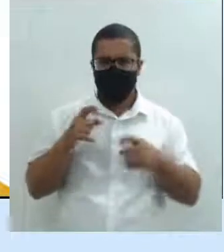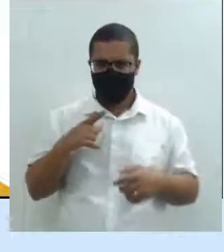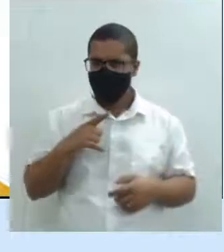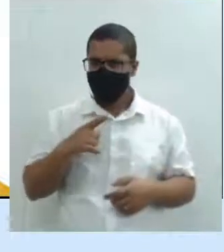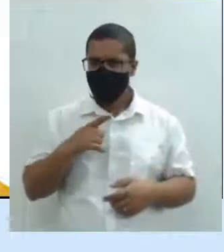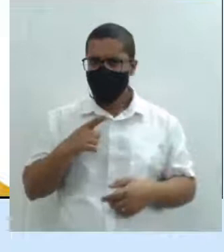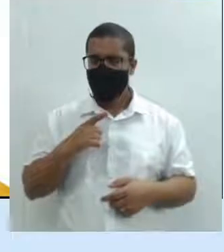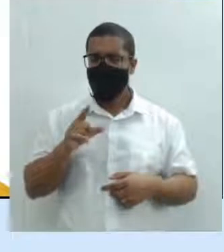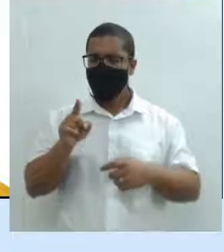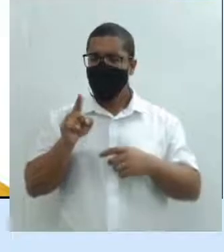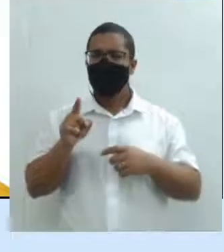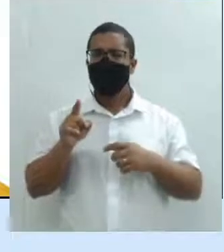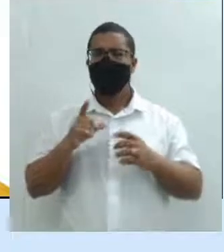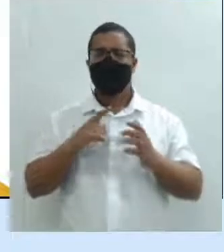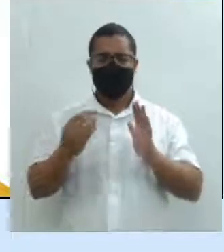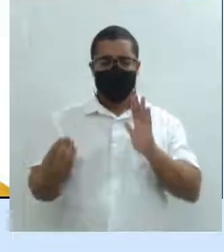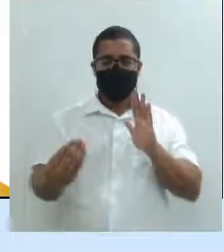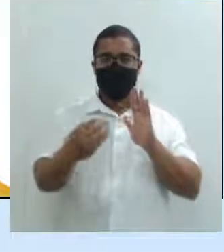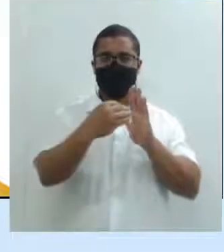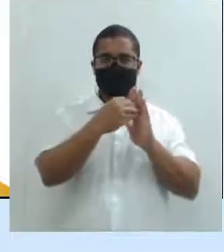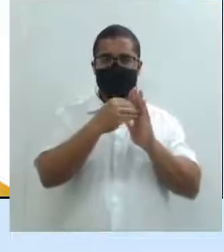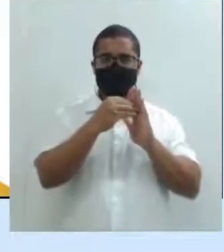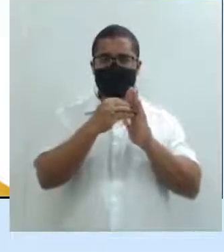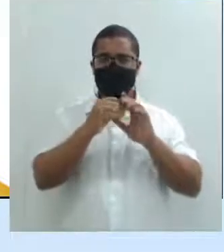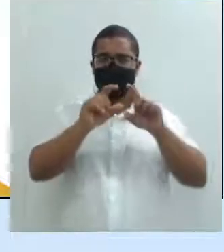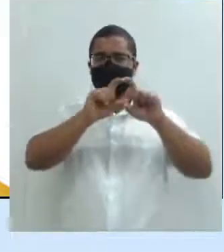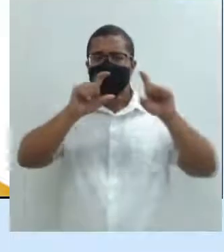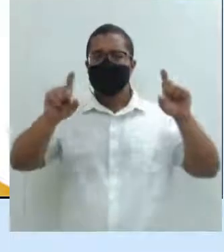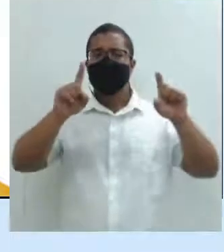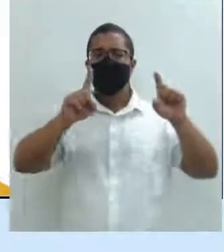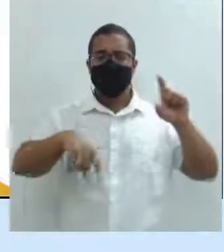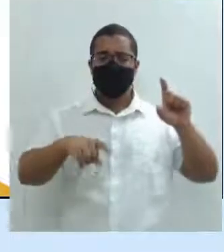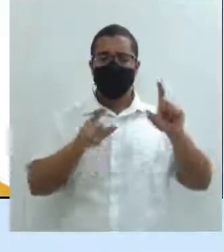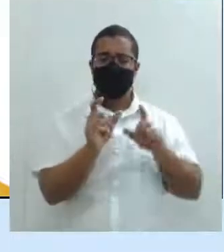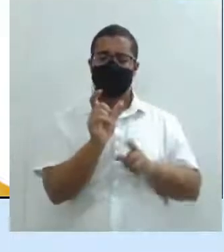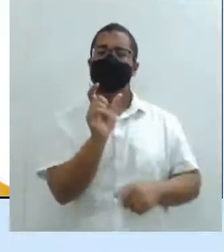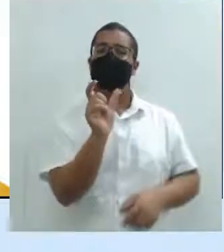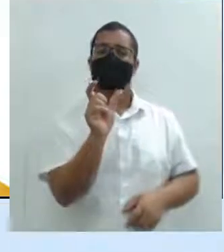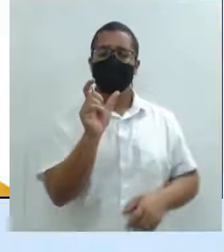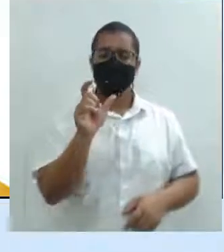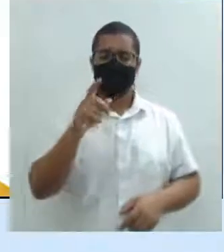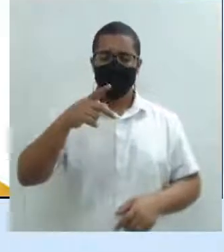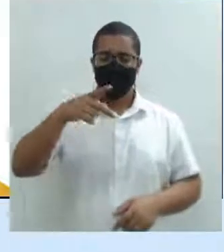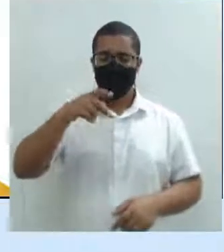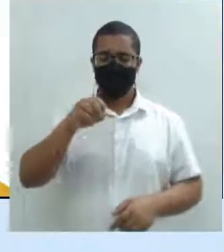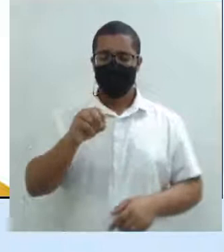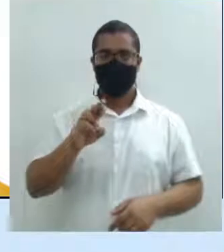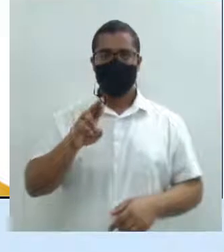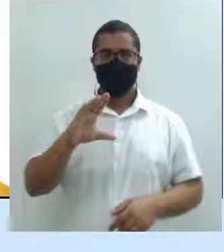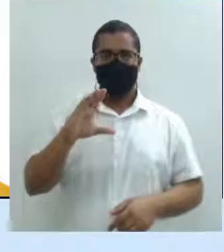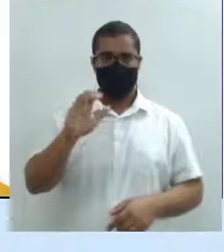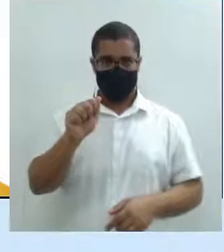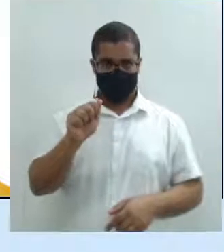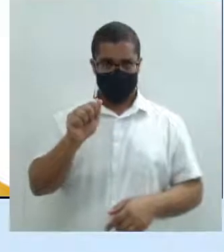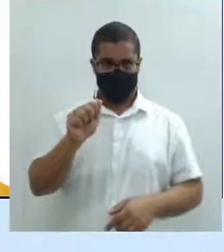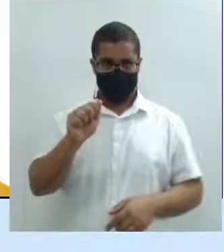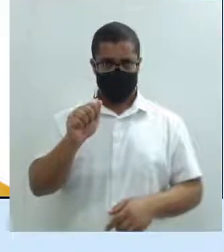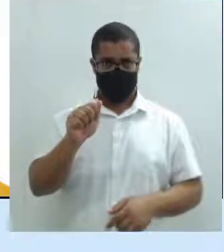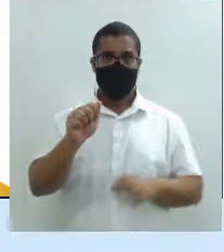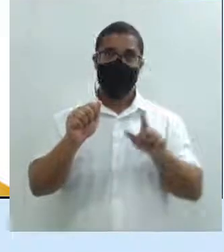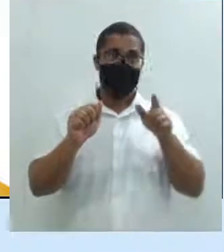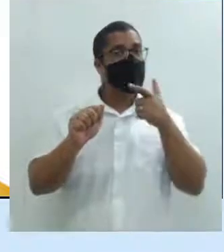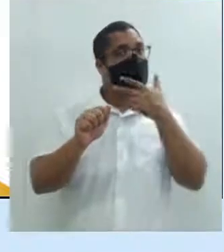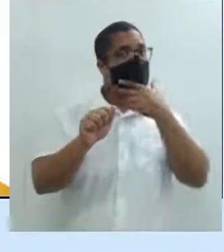a questão presente aí nessa tirinha foi o uso da palavra porca, que para o